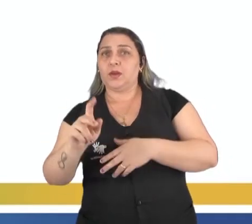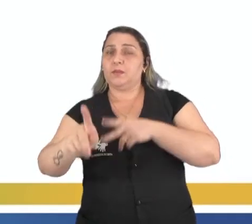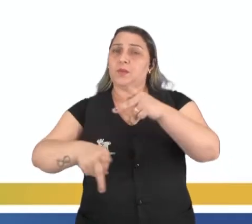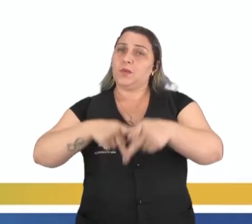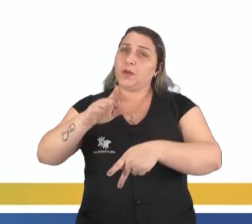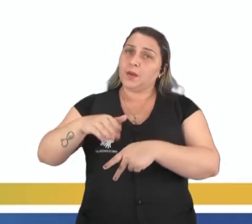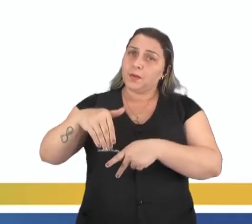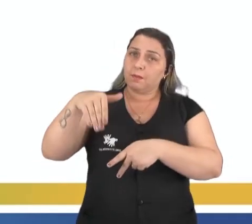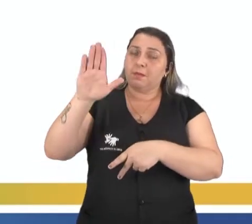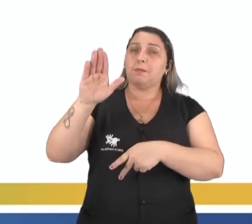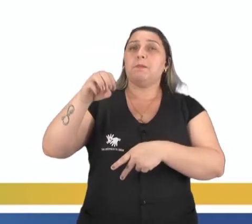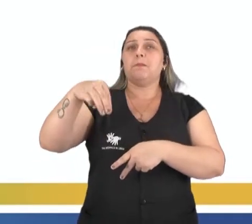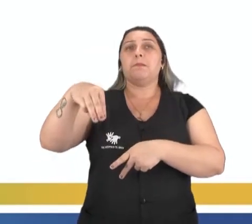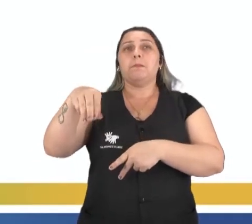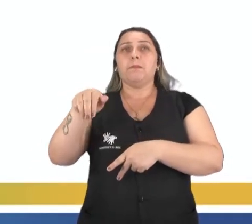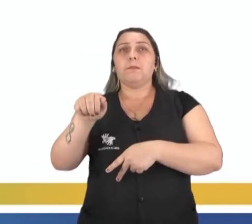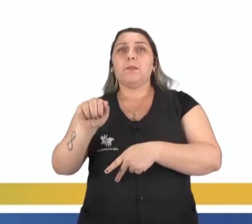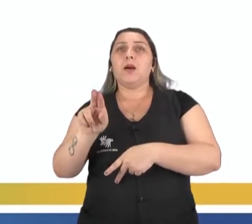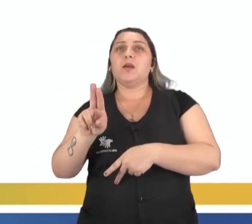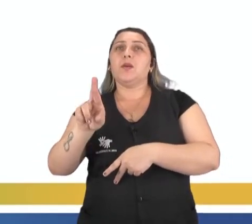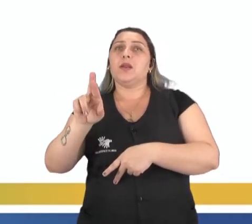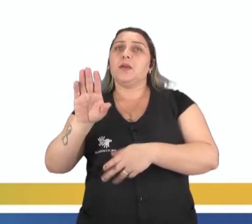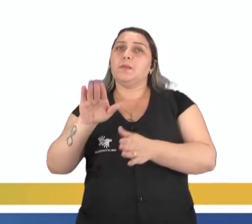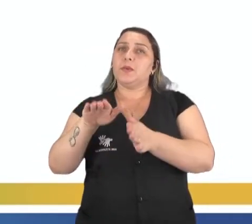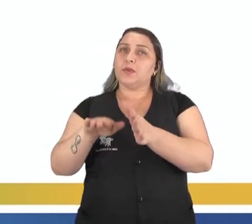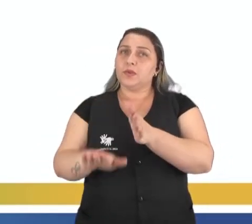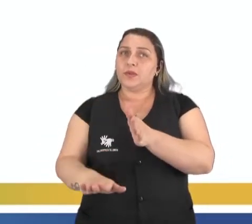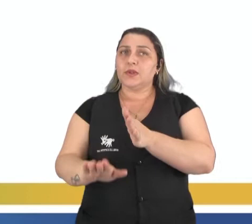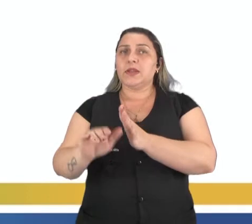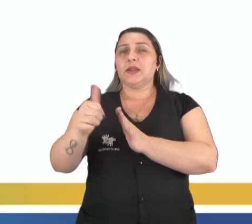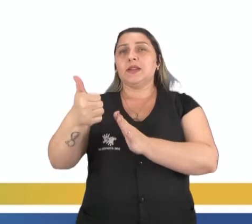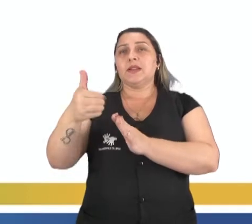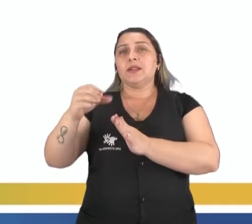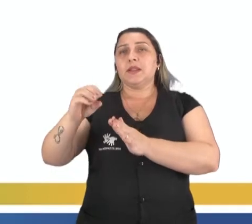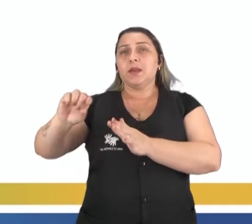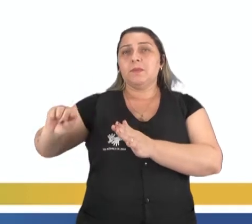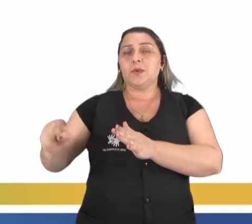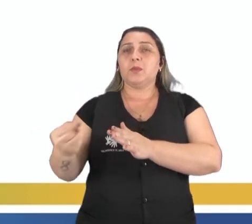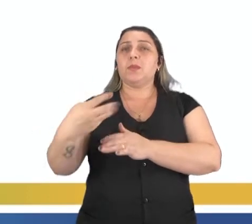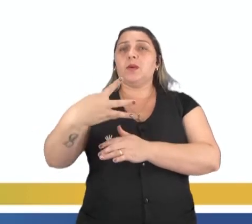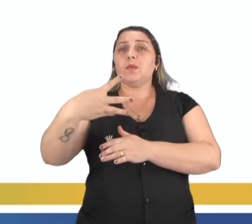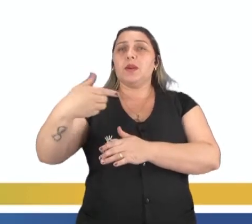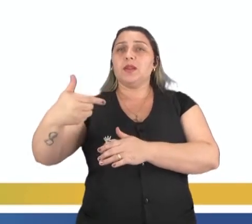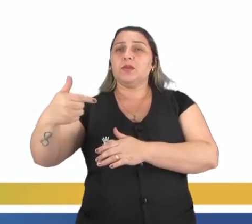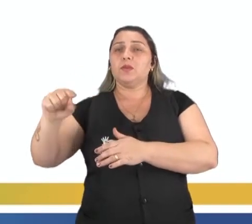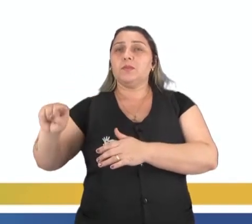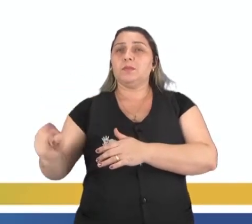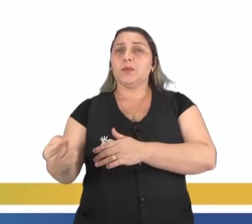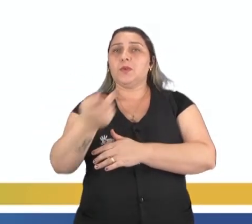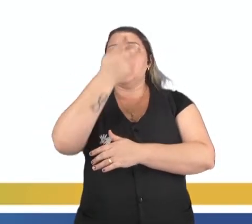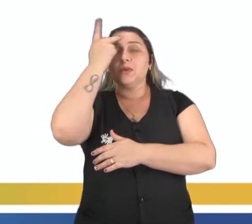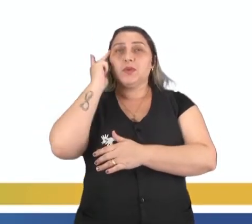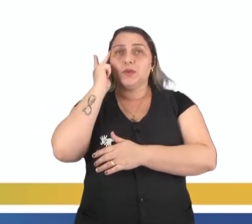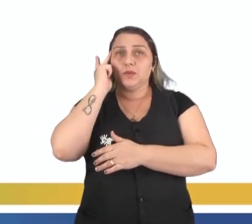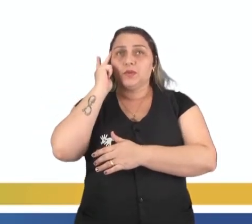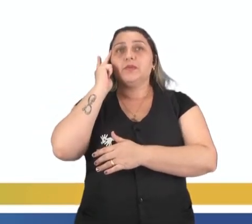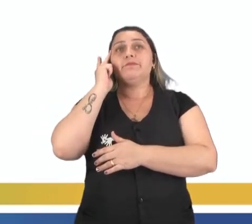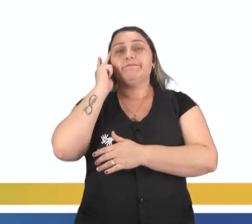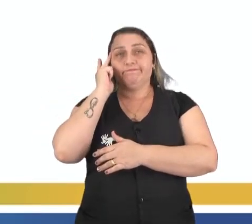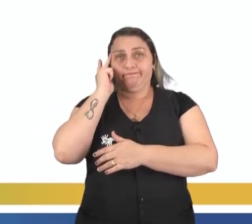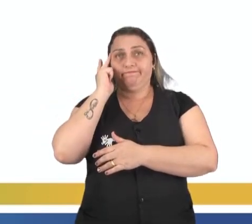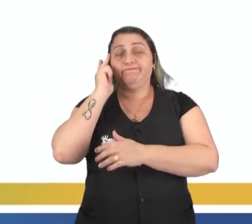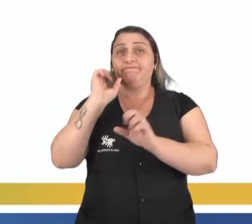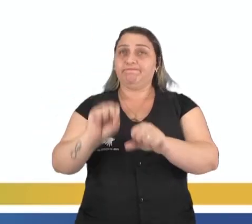população maori tinha reduzido cerca de 100 mil para 42 mil pessoas. Por meio de